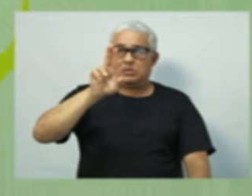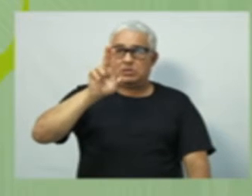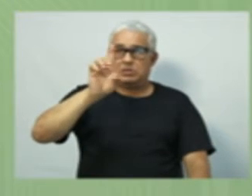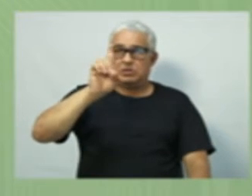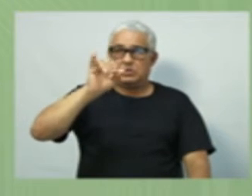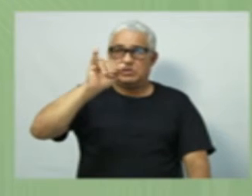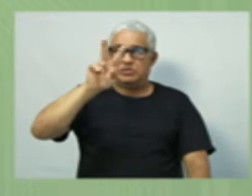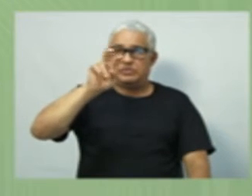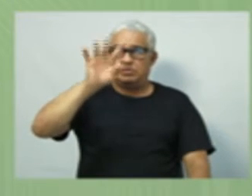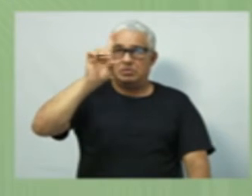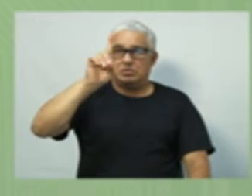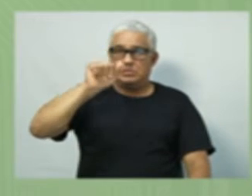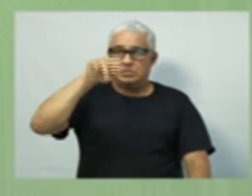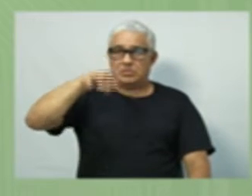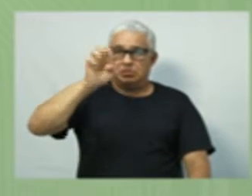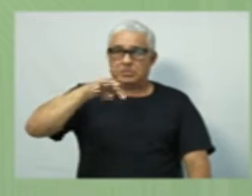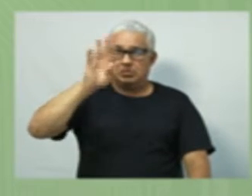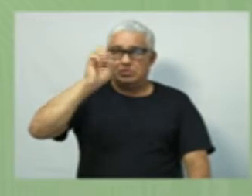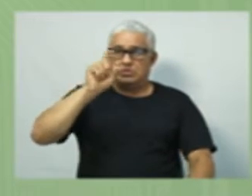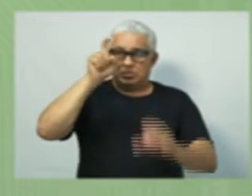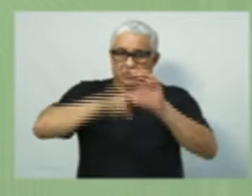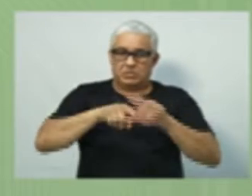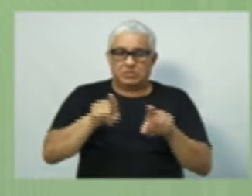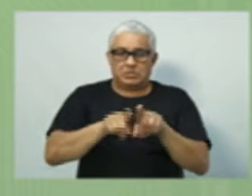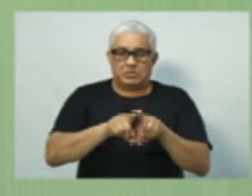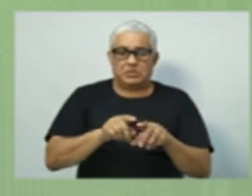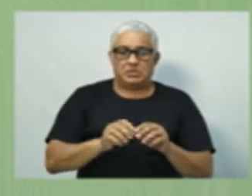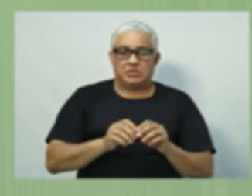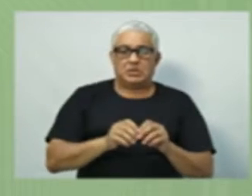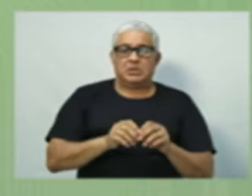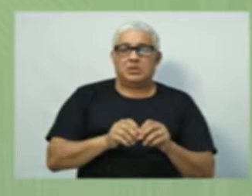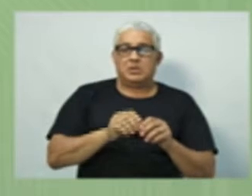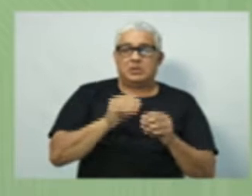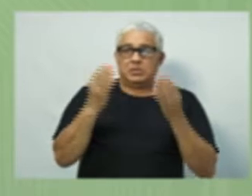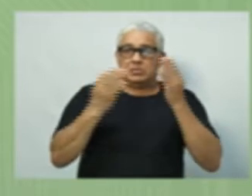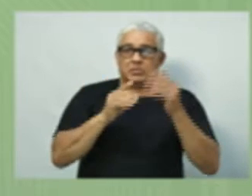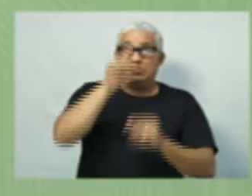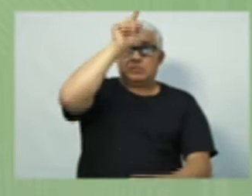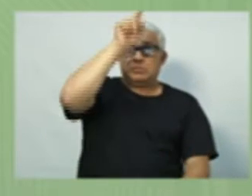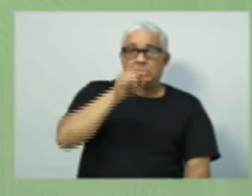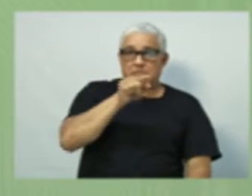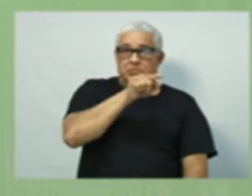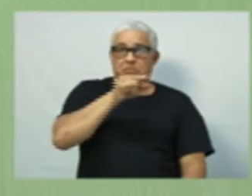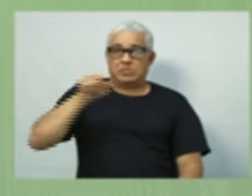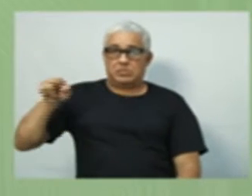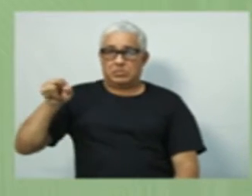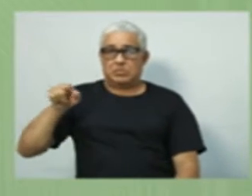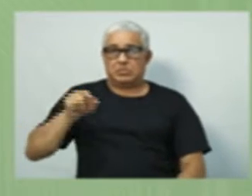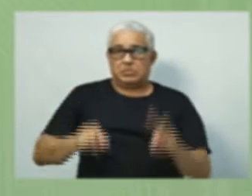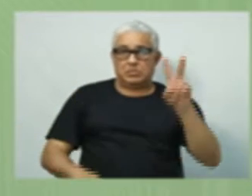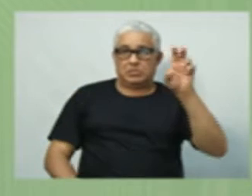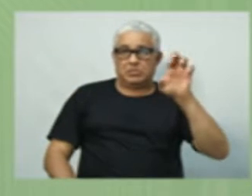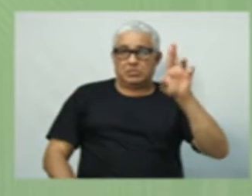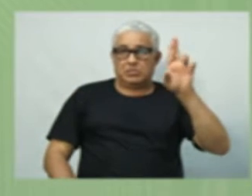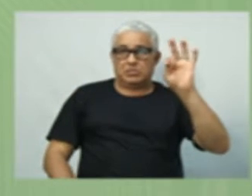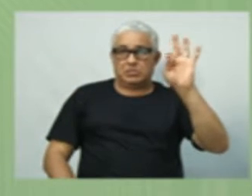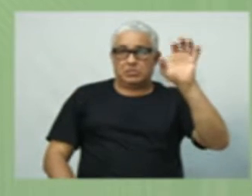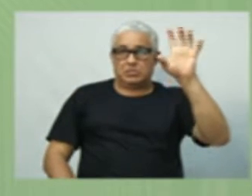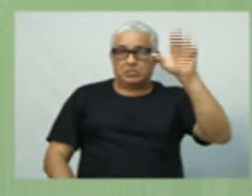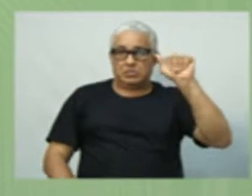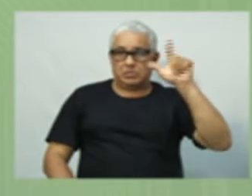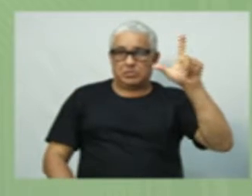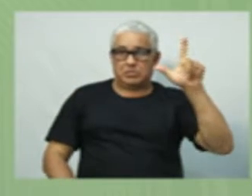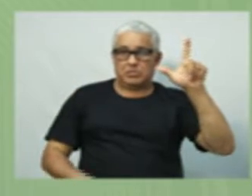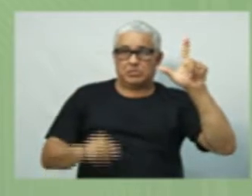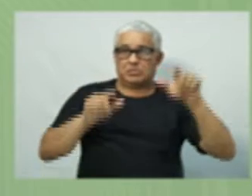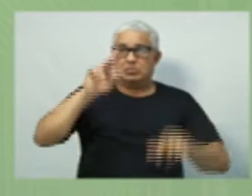correto vamos lá vamos falar um pouquinho sobre a análise vertical horizontal a análise de tikal dentro do próprio ano horizontal